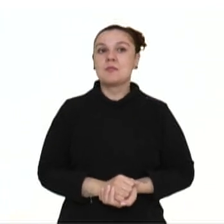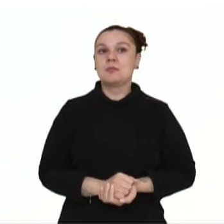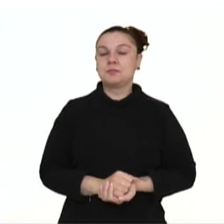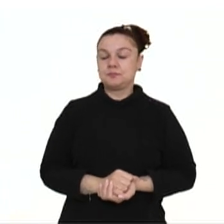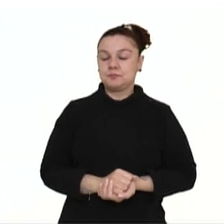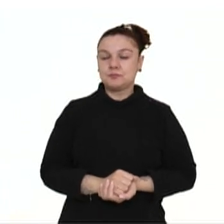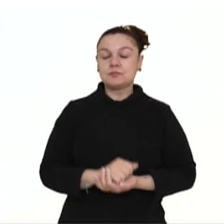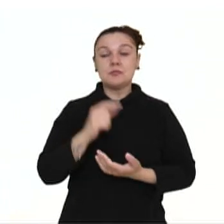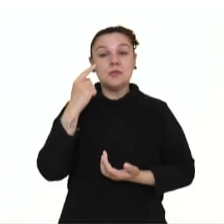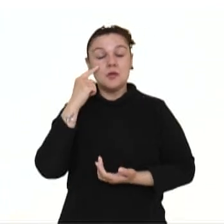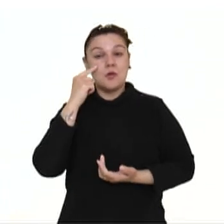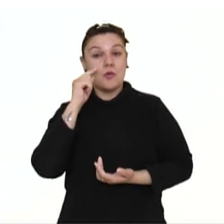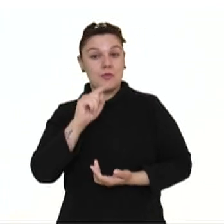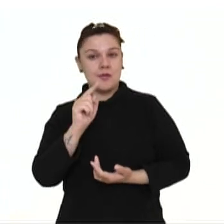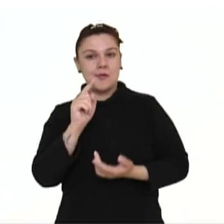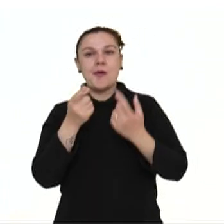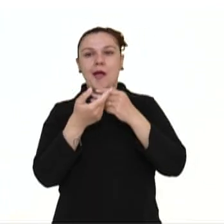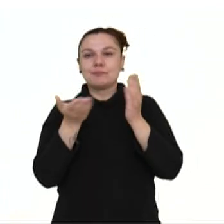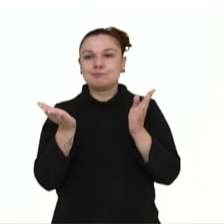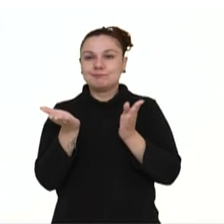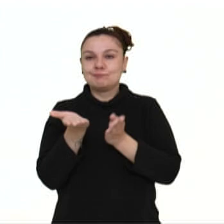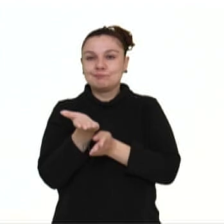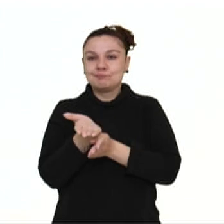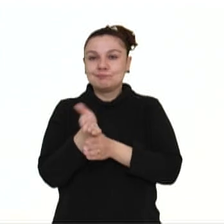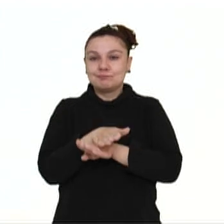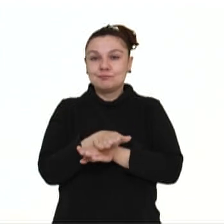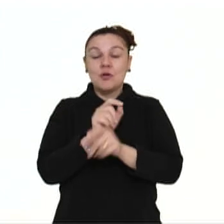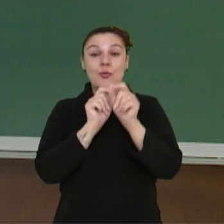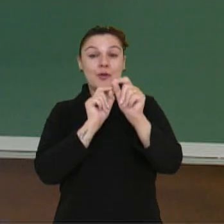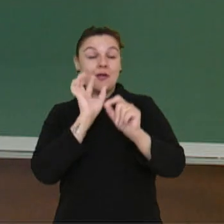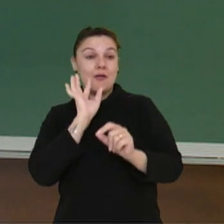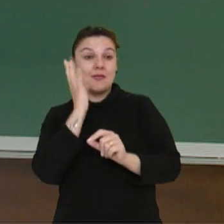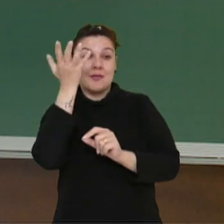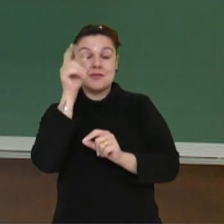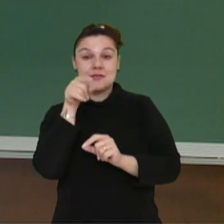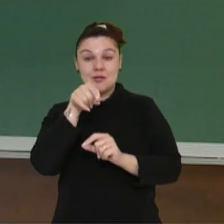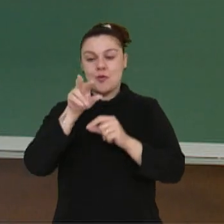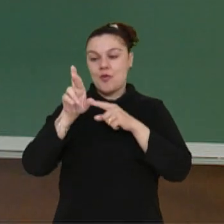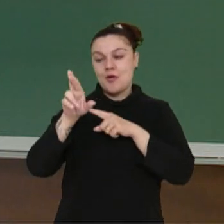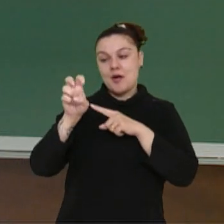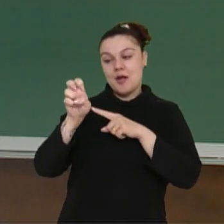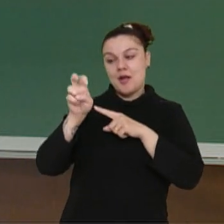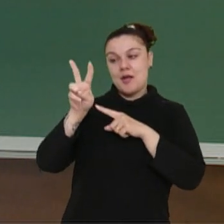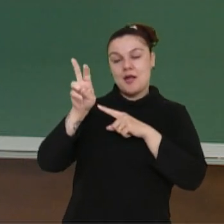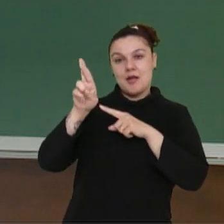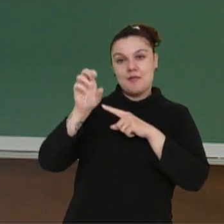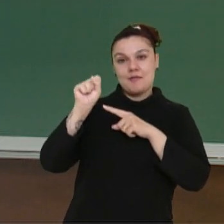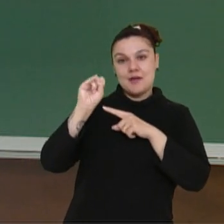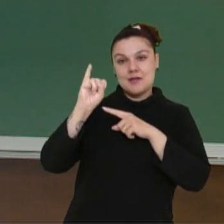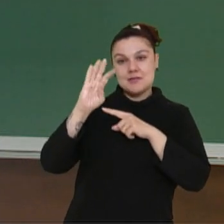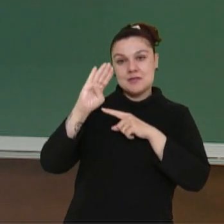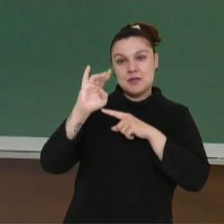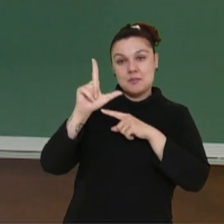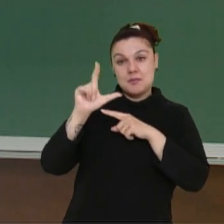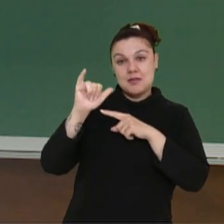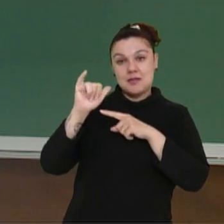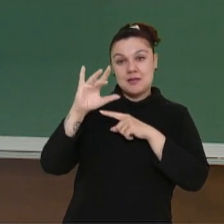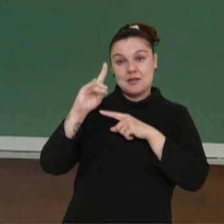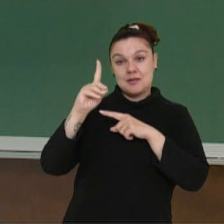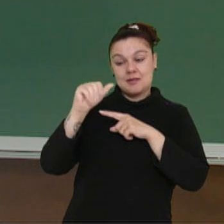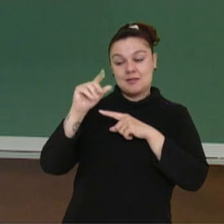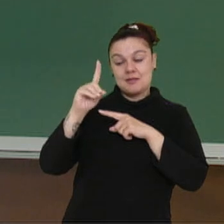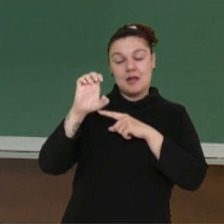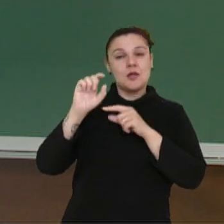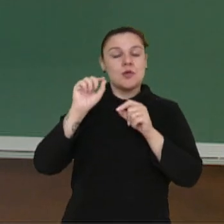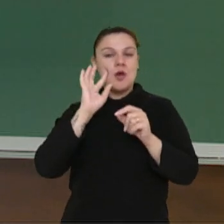Quando eu tenho uma situação de reversibilidade, esse processo acontece tanto a ida quanto a volta. No mesmo